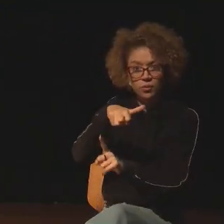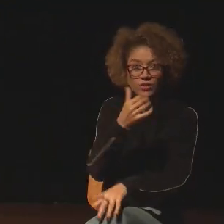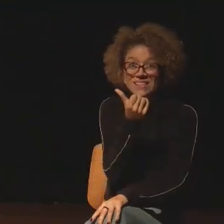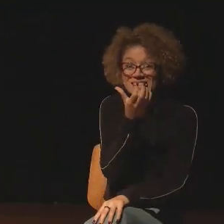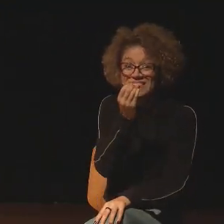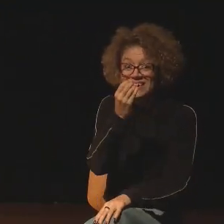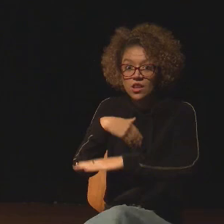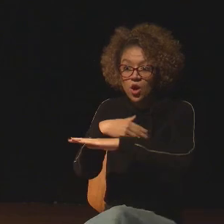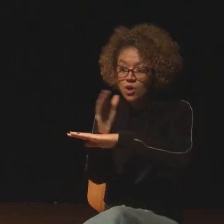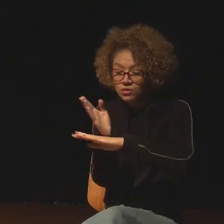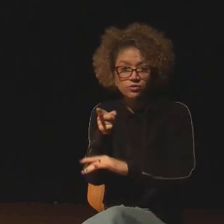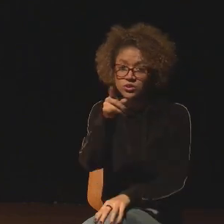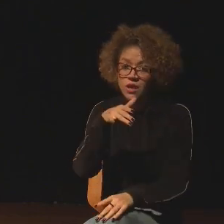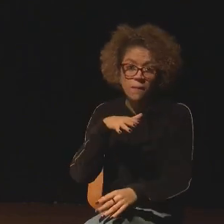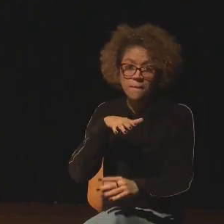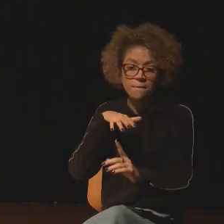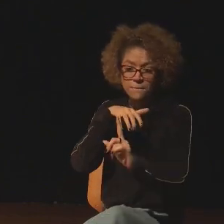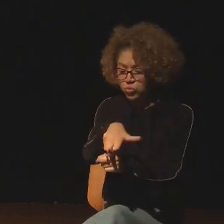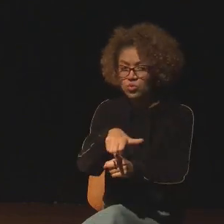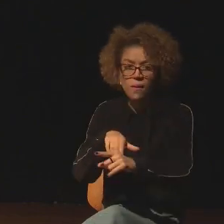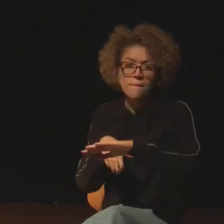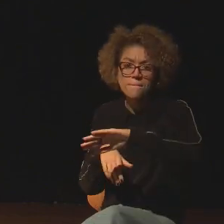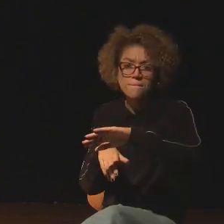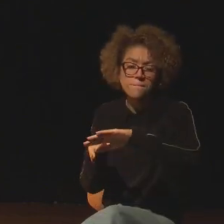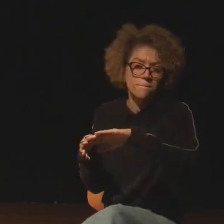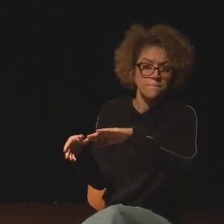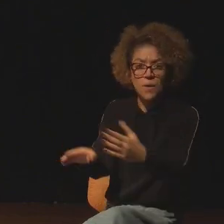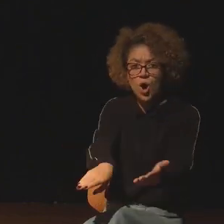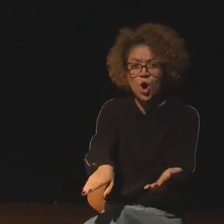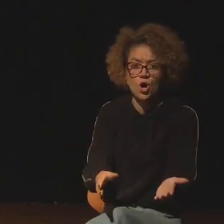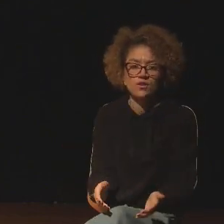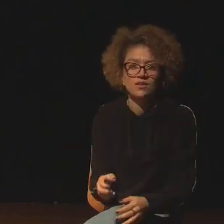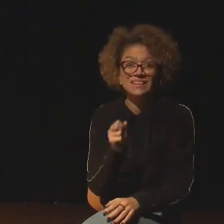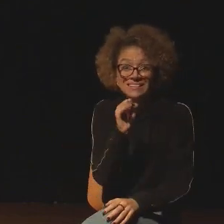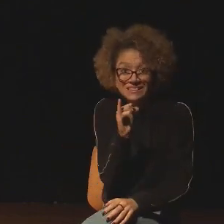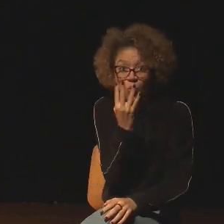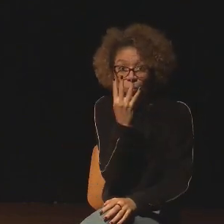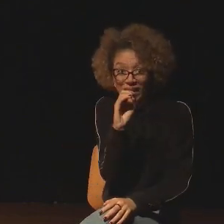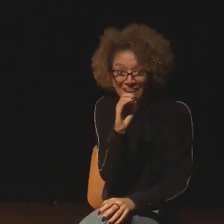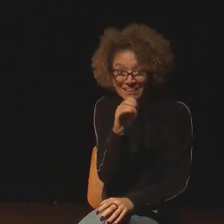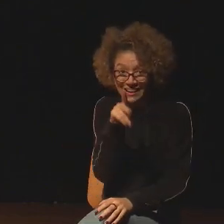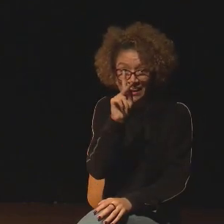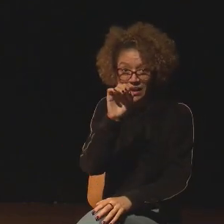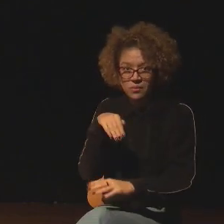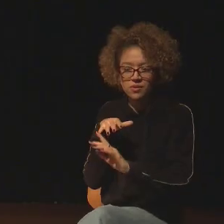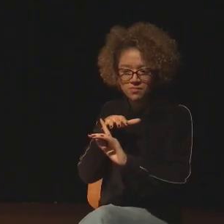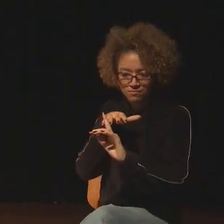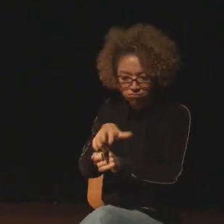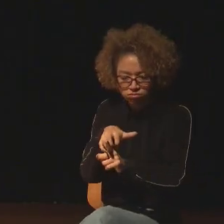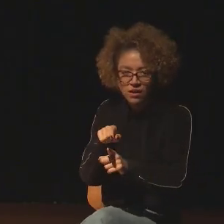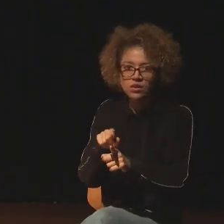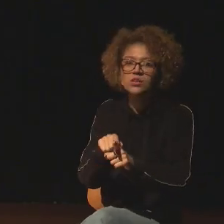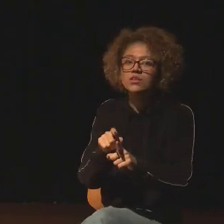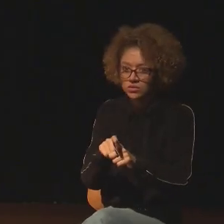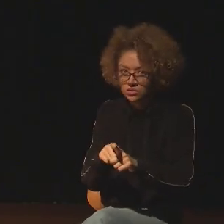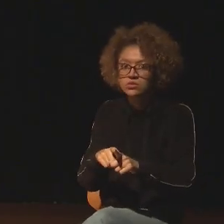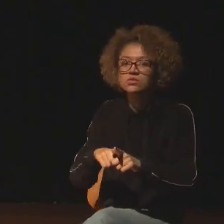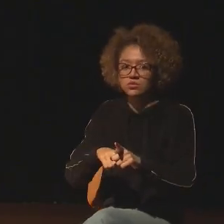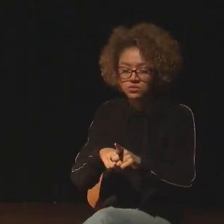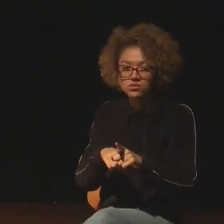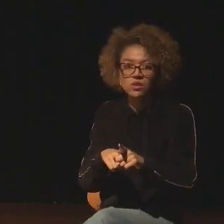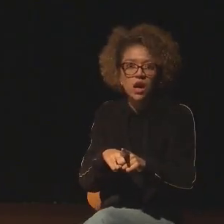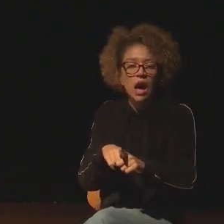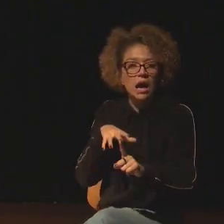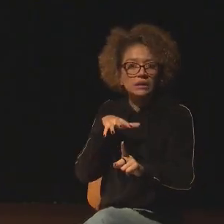hora, você morre. Por 40 km por hora, você vai se quebrar no meio. Se você reduz para 30, você vai se machucar,